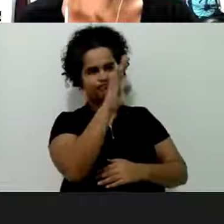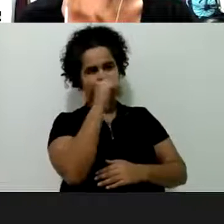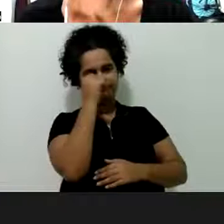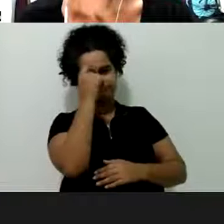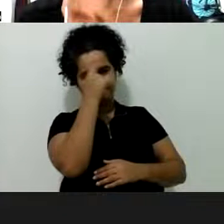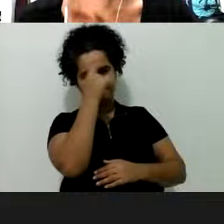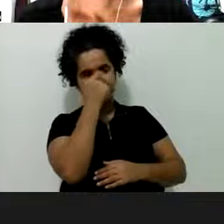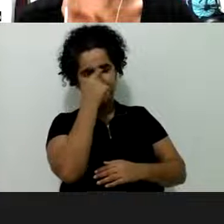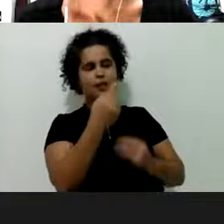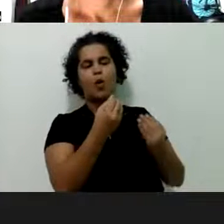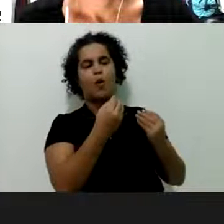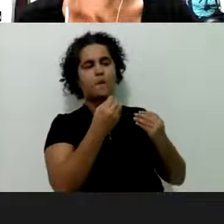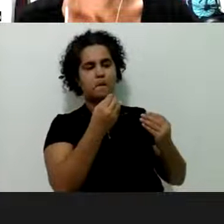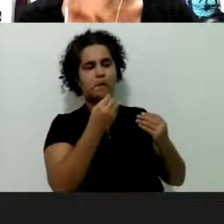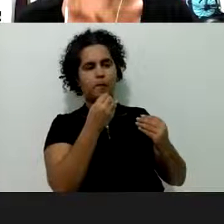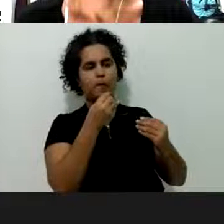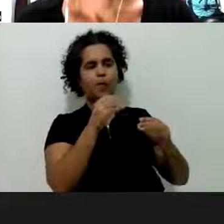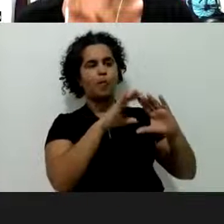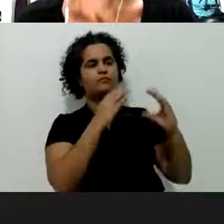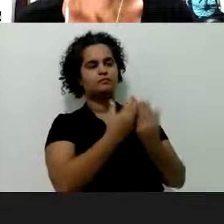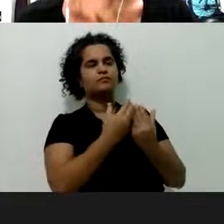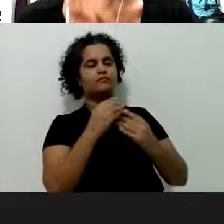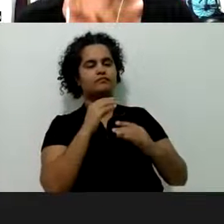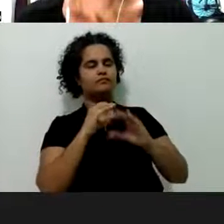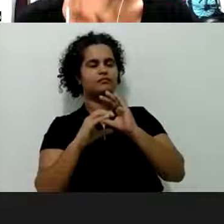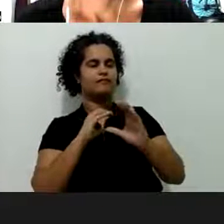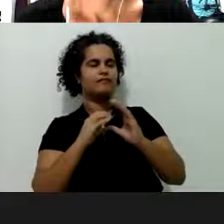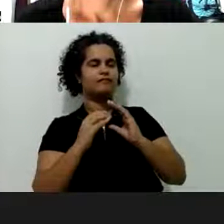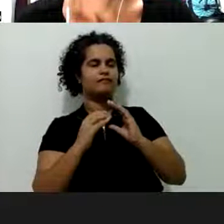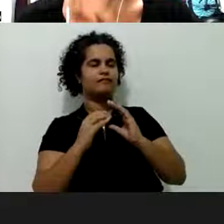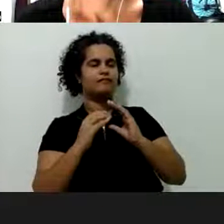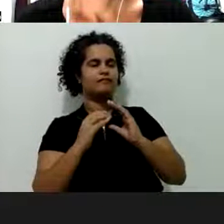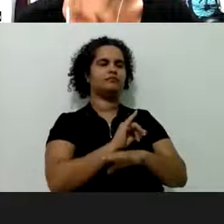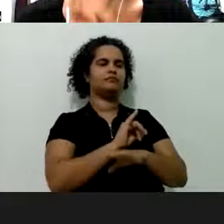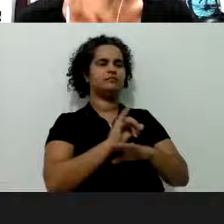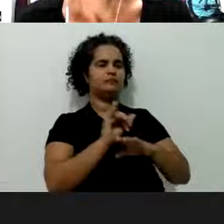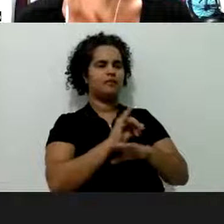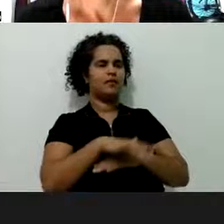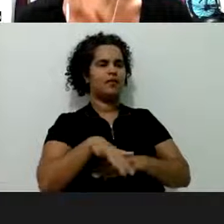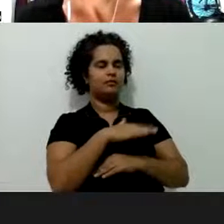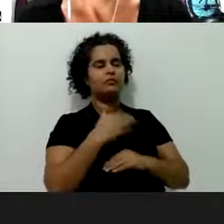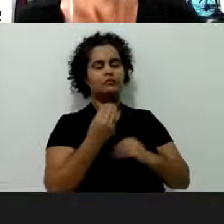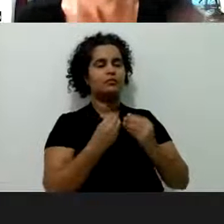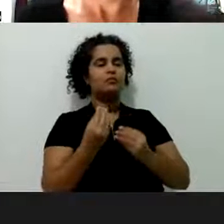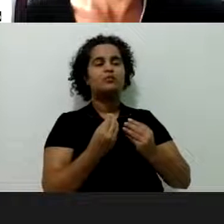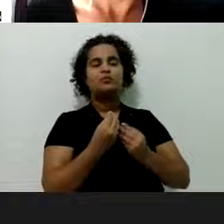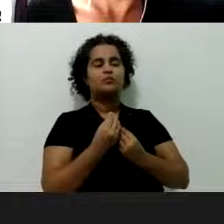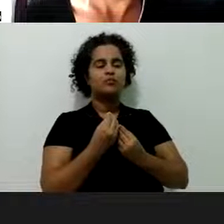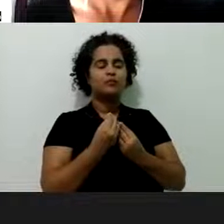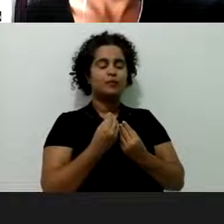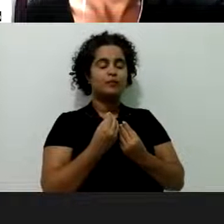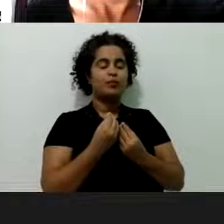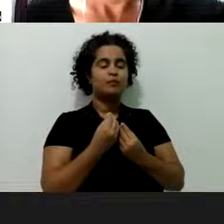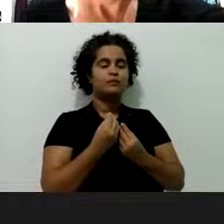uma contraposição, por exemplo, na comunidade, quando faz uma intervenção com mobiliários e tudo mais, há um abismo, assim, entre centro